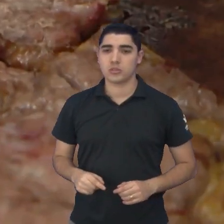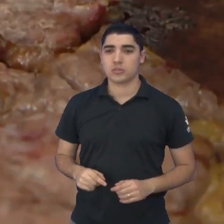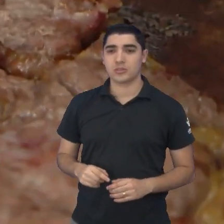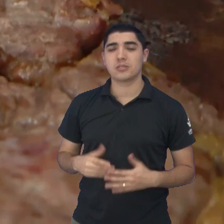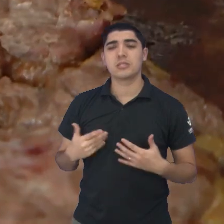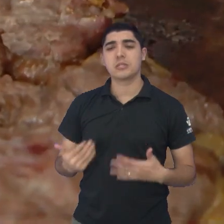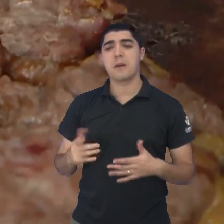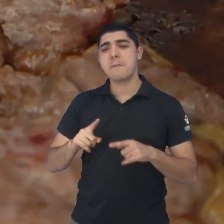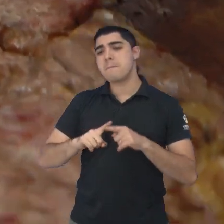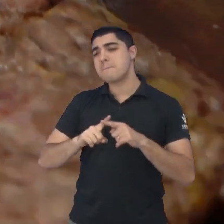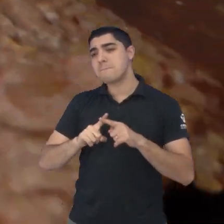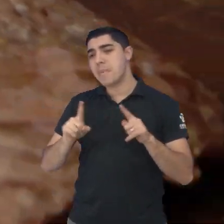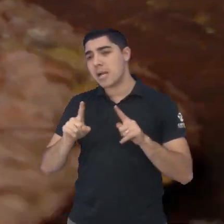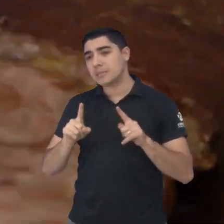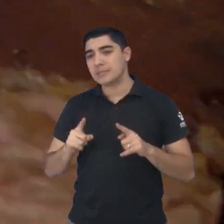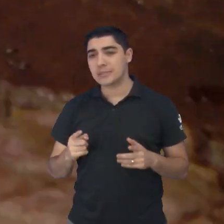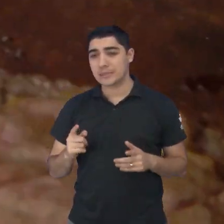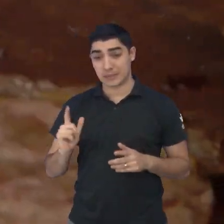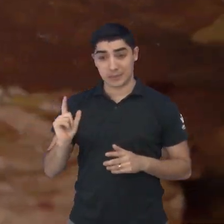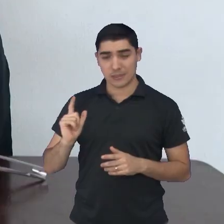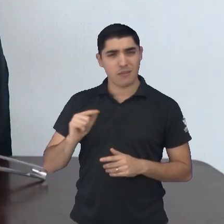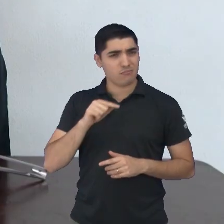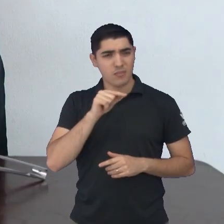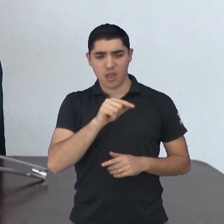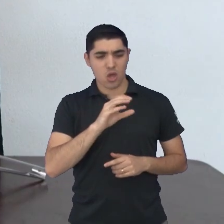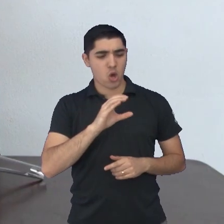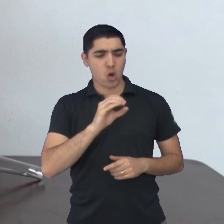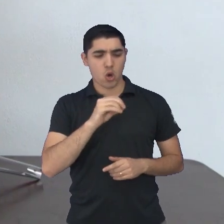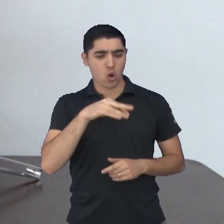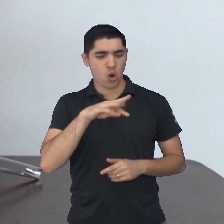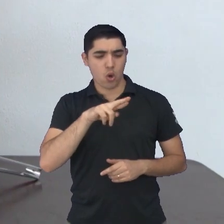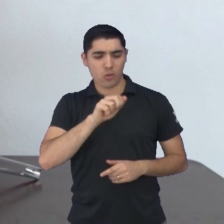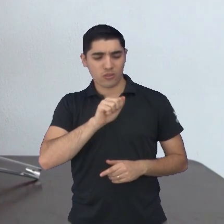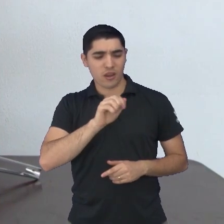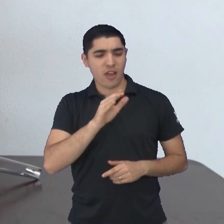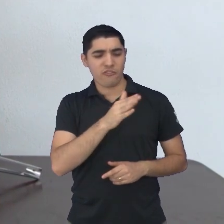casa, tem uma carne que... Você contrafilé por qualquer lado é lado. Tá.